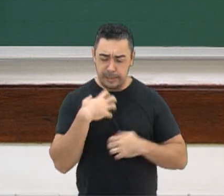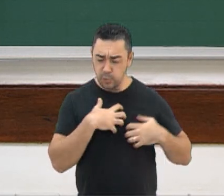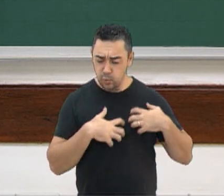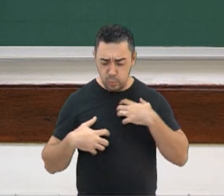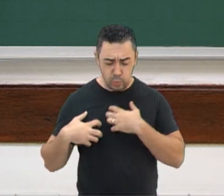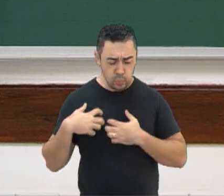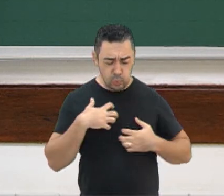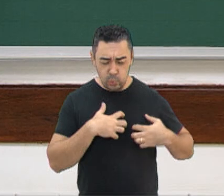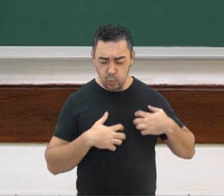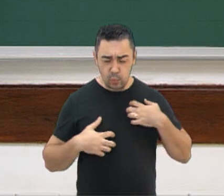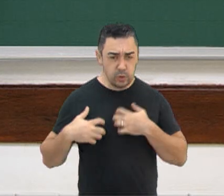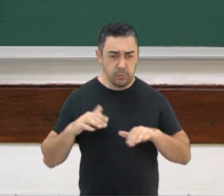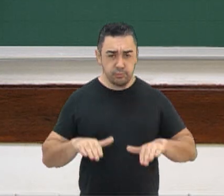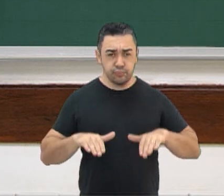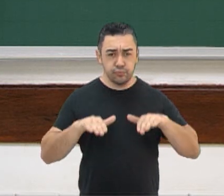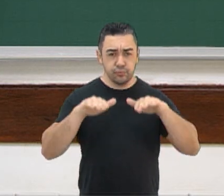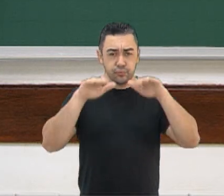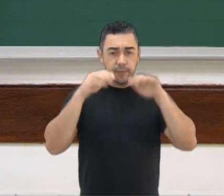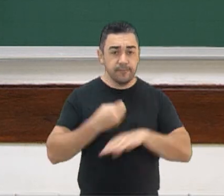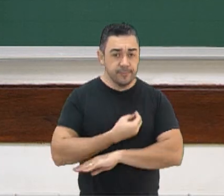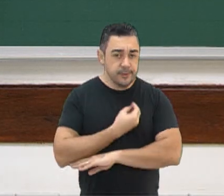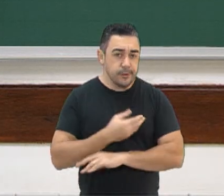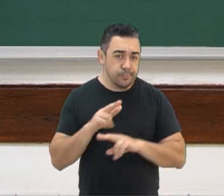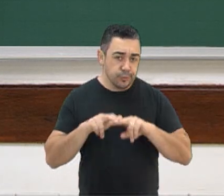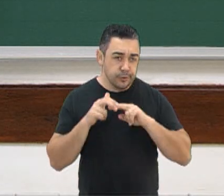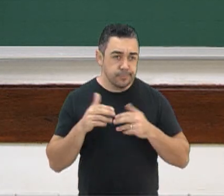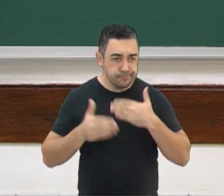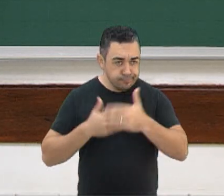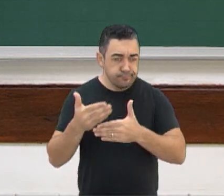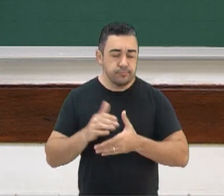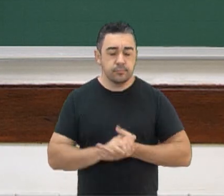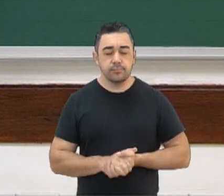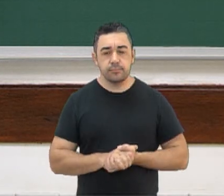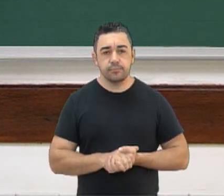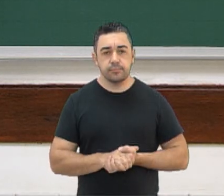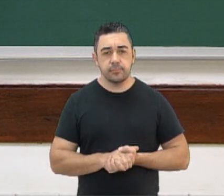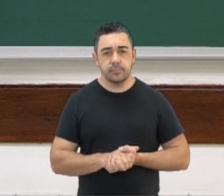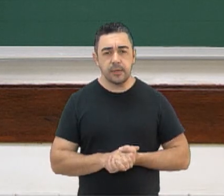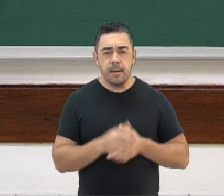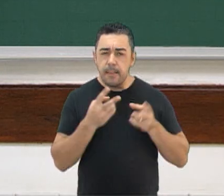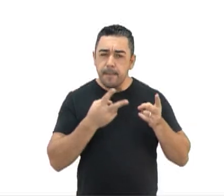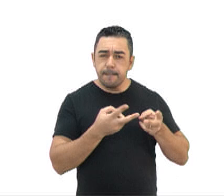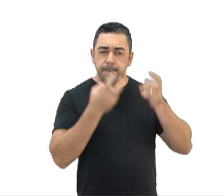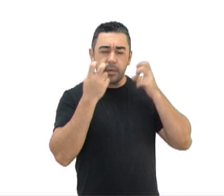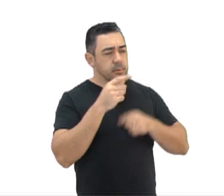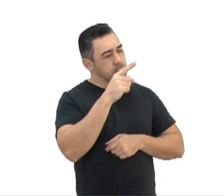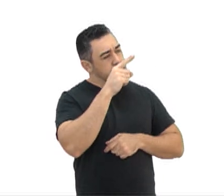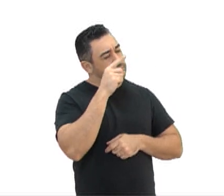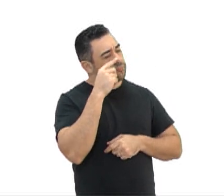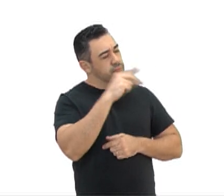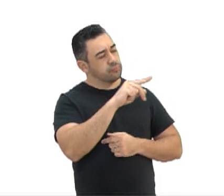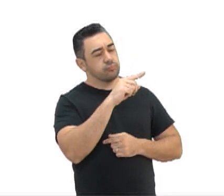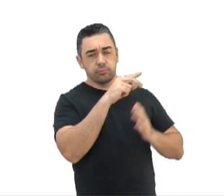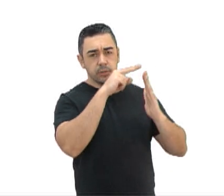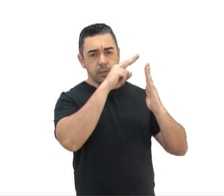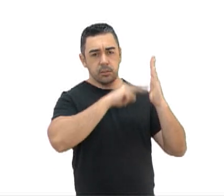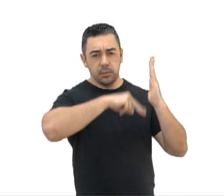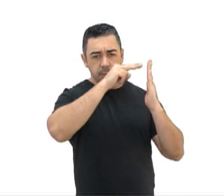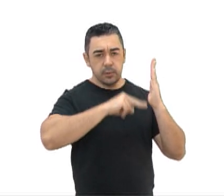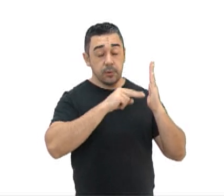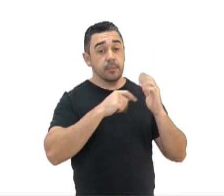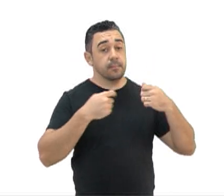fazia parte da vida dele. Então vamos para frente. Para lermos uma obra de arte, precisamos